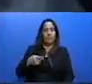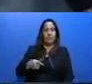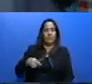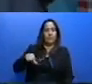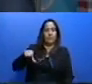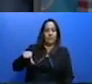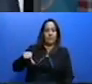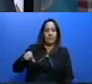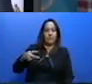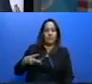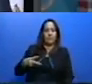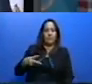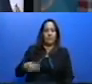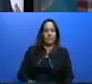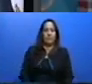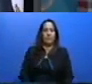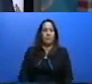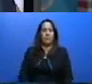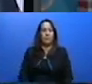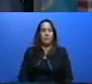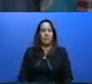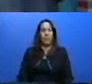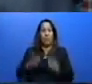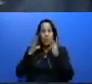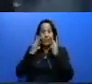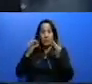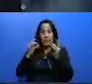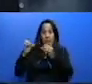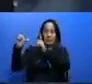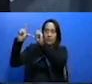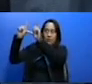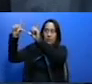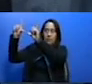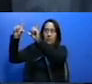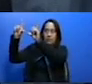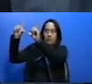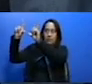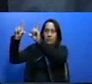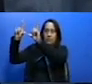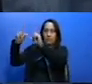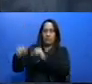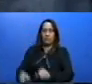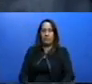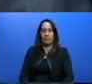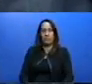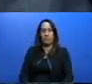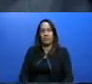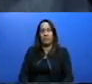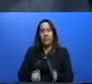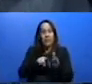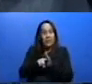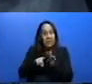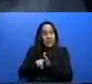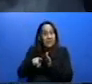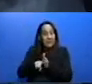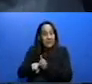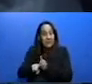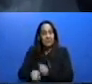192. Primeira atividade. Observe as imagens, turma. Como bons detetives do segundo